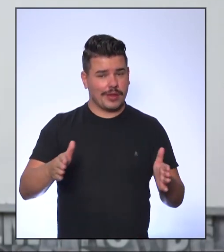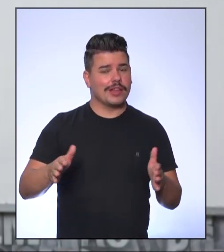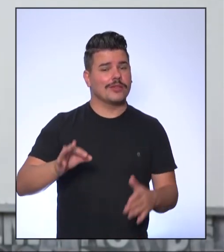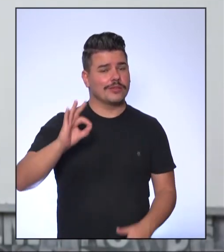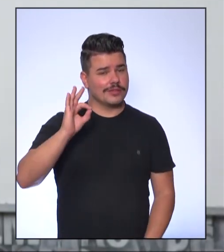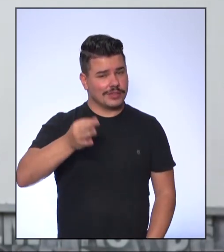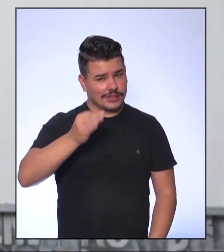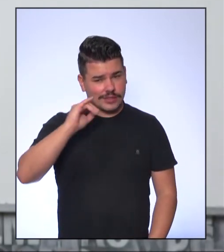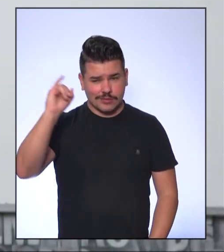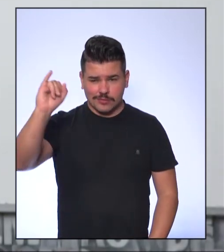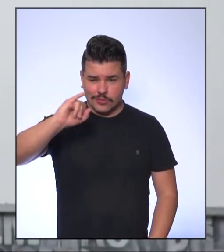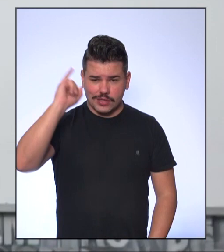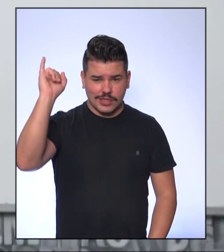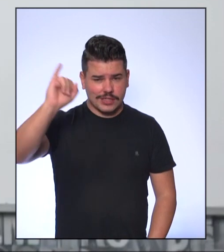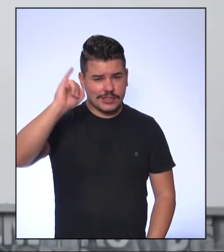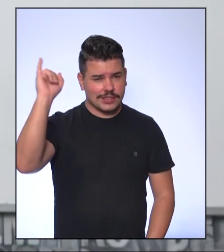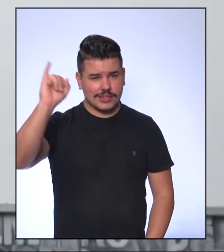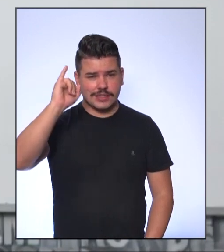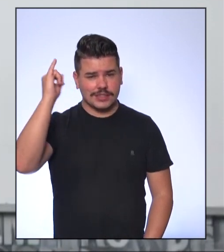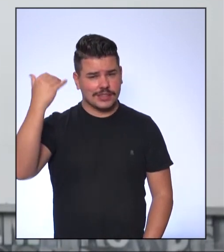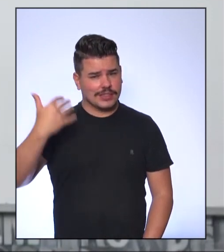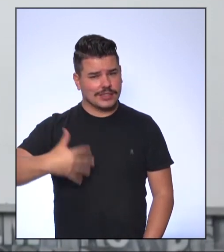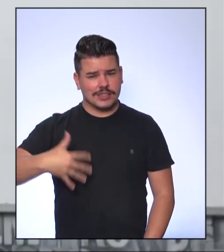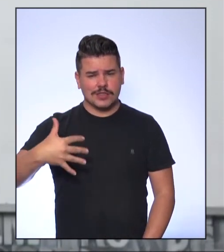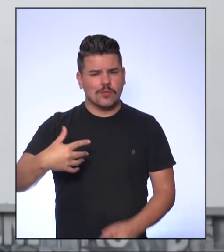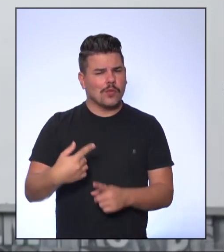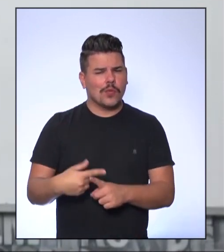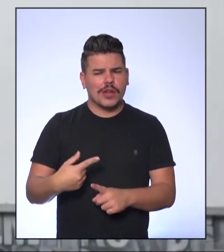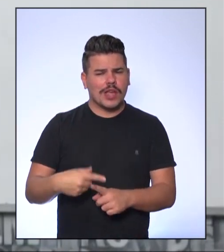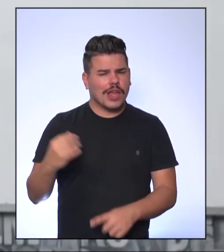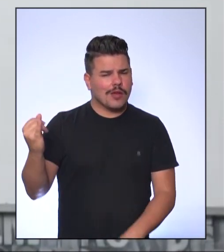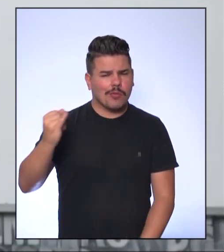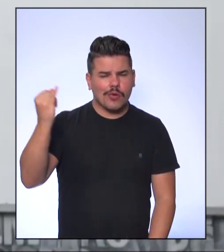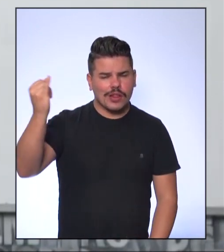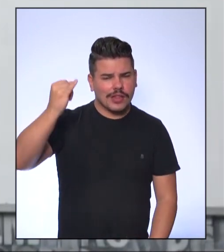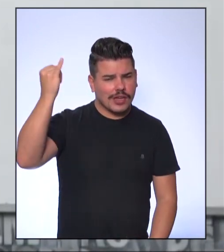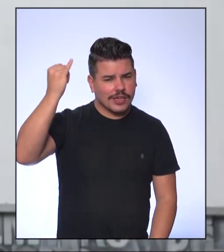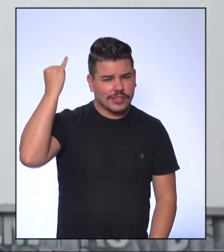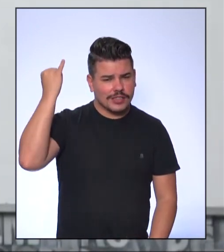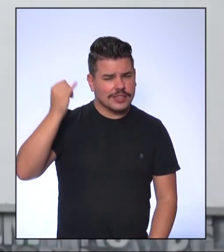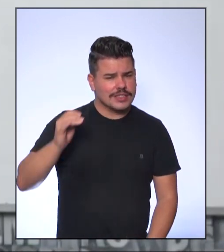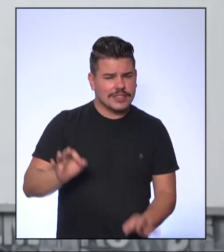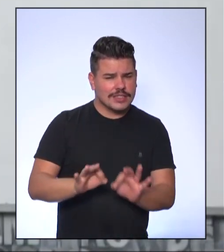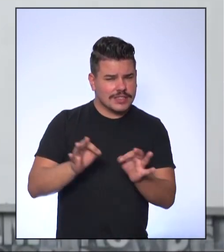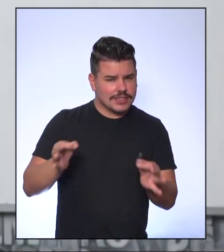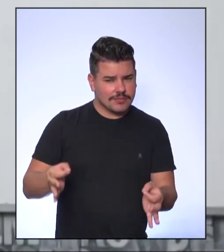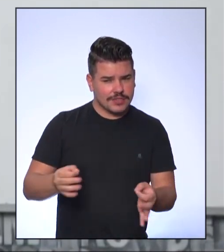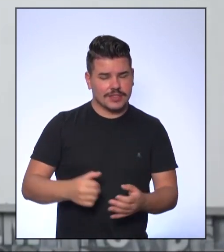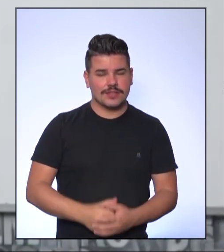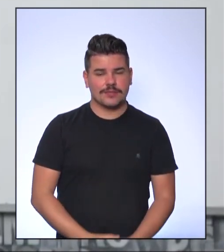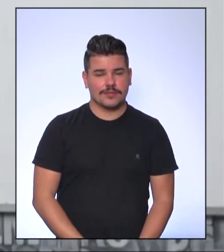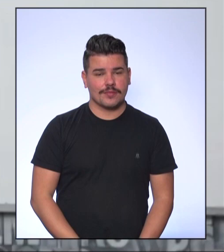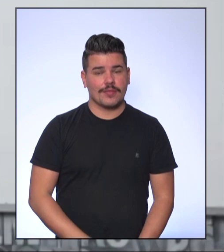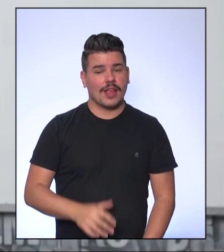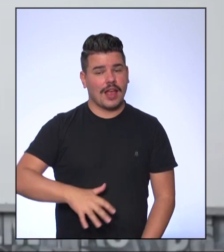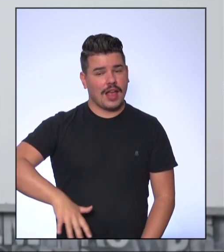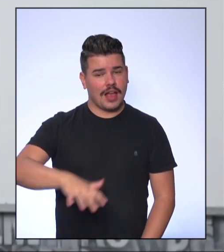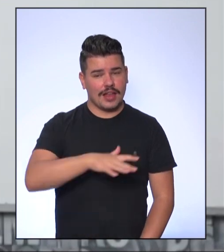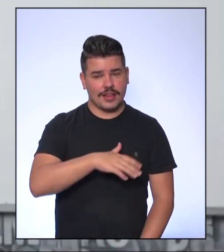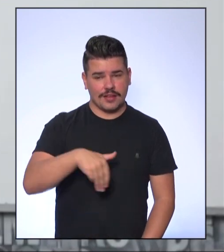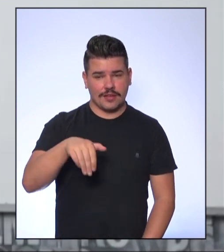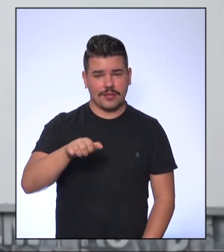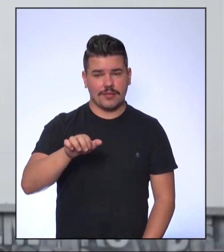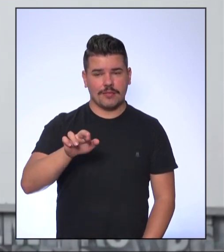é importantíssimo. Por que ele é importantíssimo? Muito simples. O